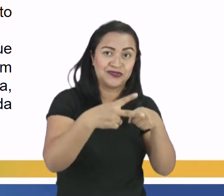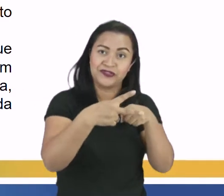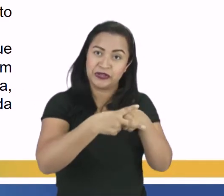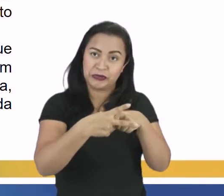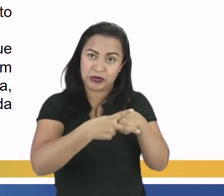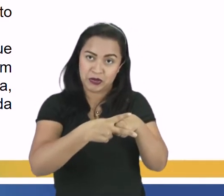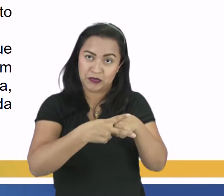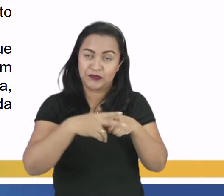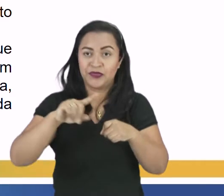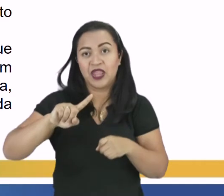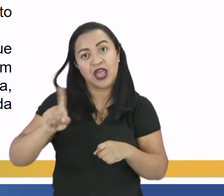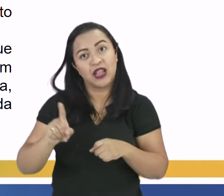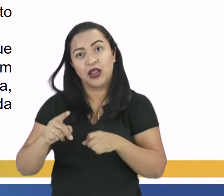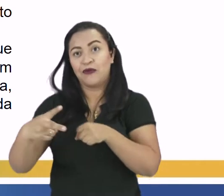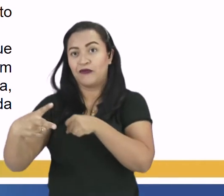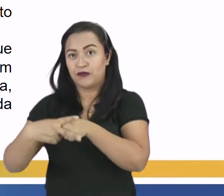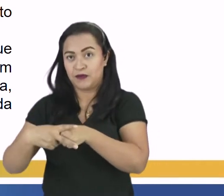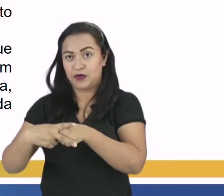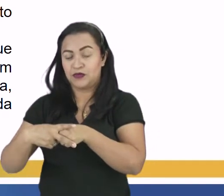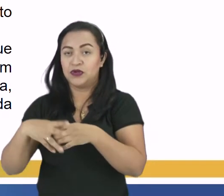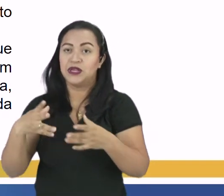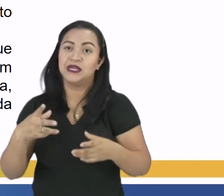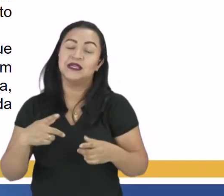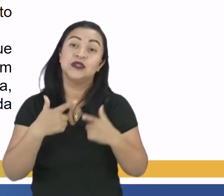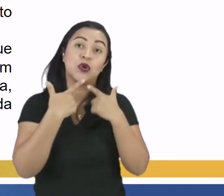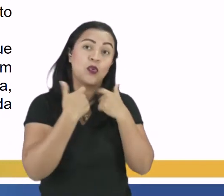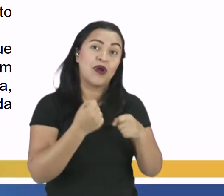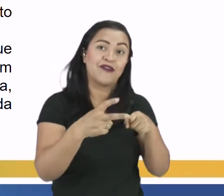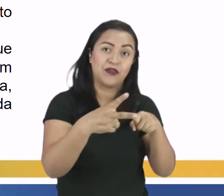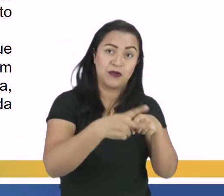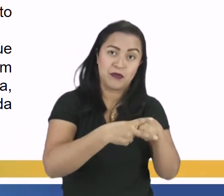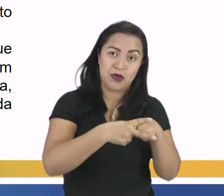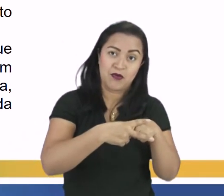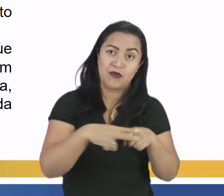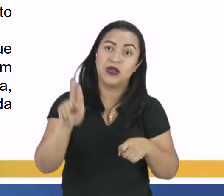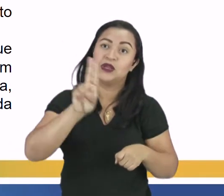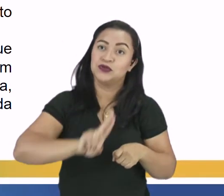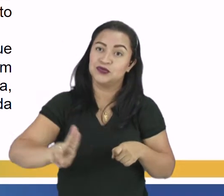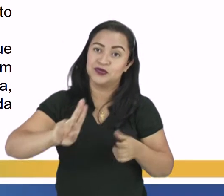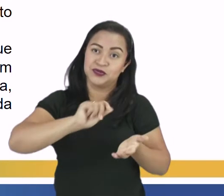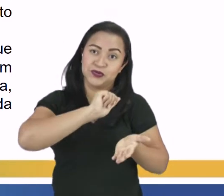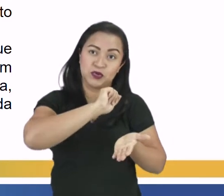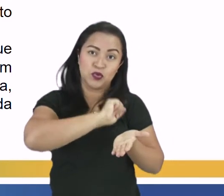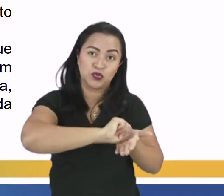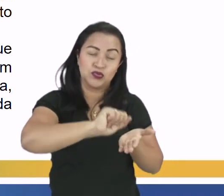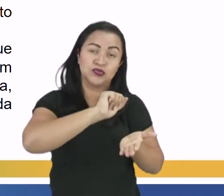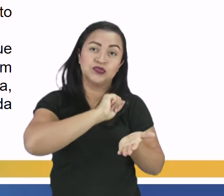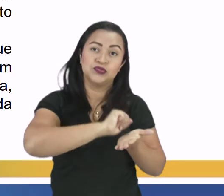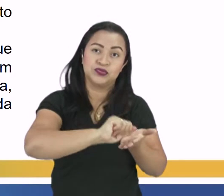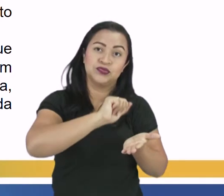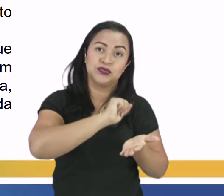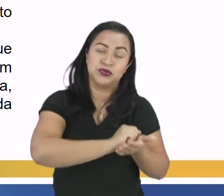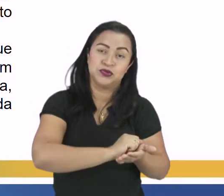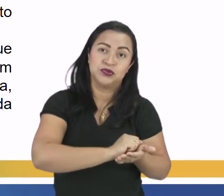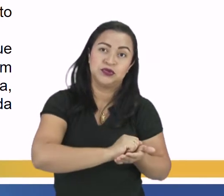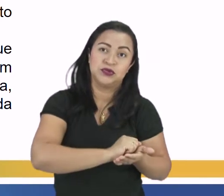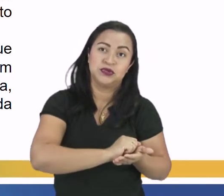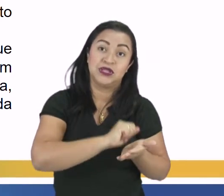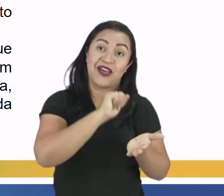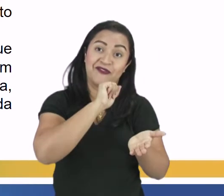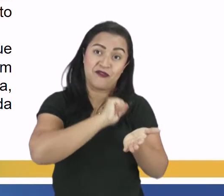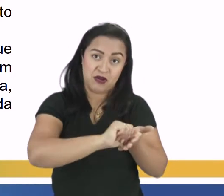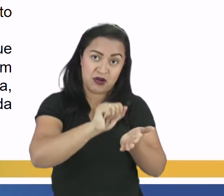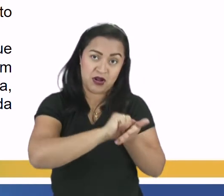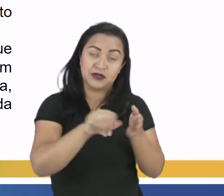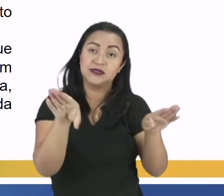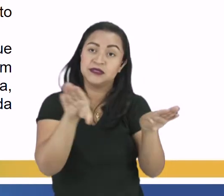verbal vai ser aquela que vai se utilizar da escrita, do oral, tá certo? Da fala e da